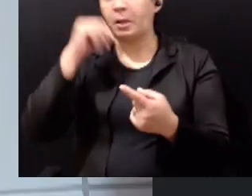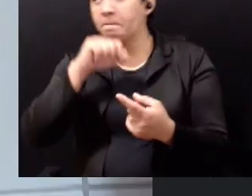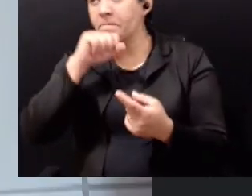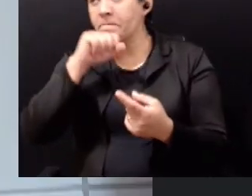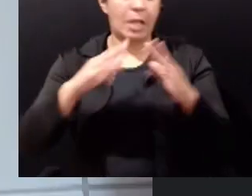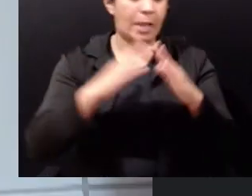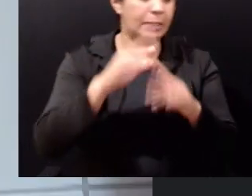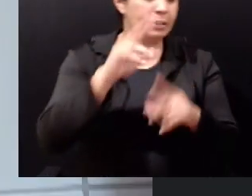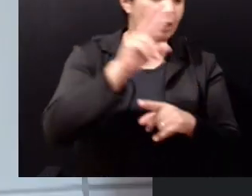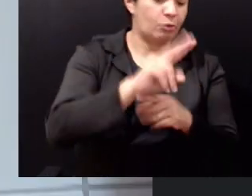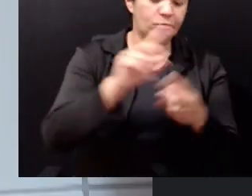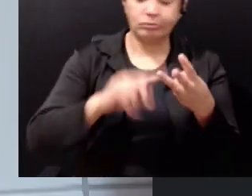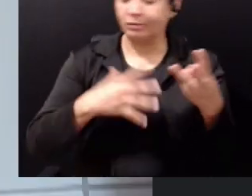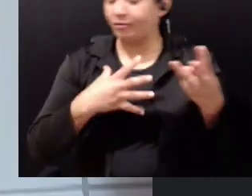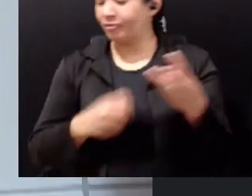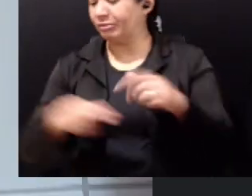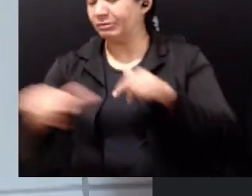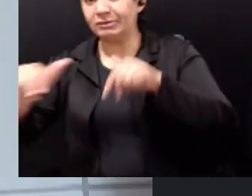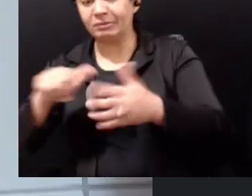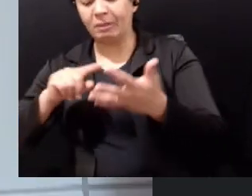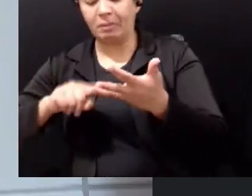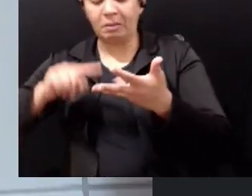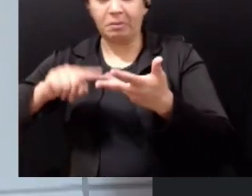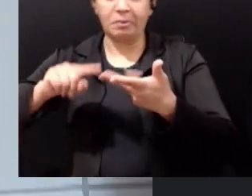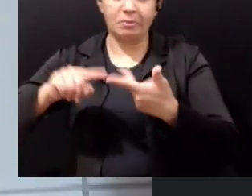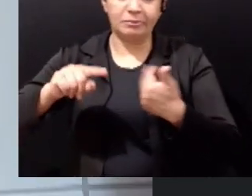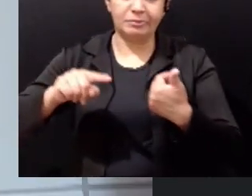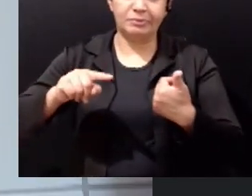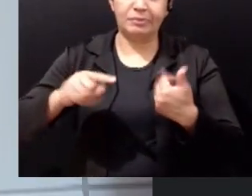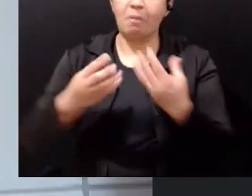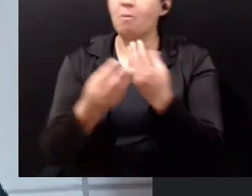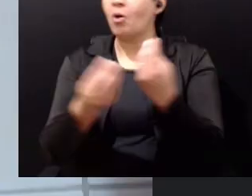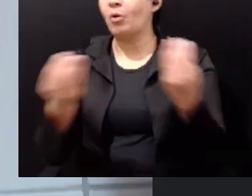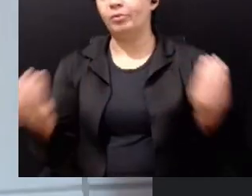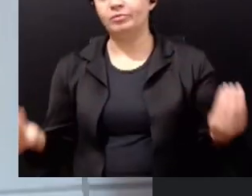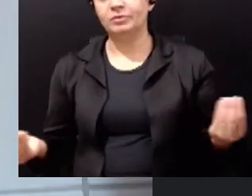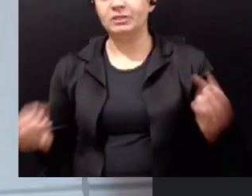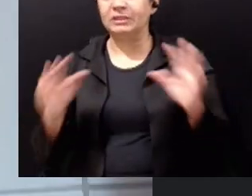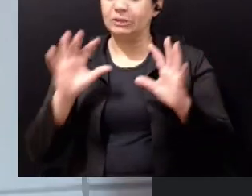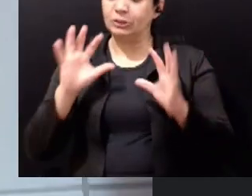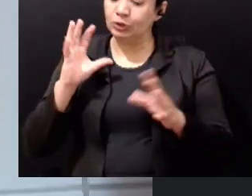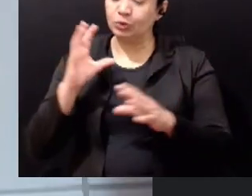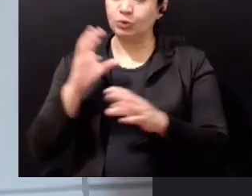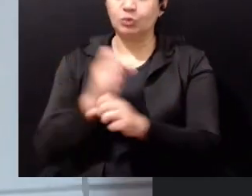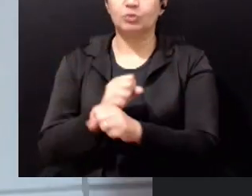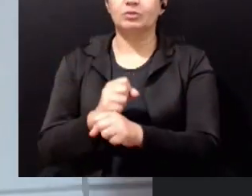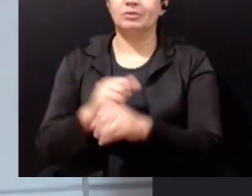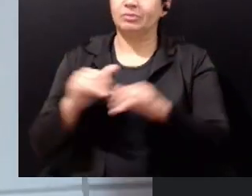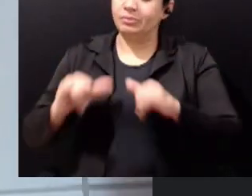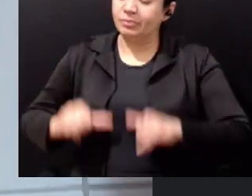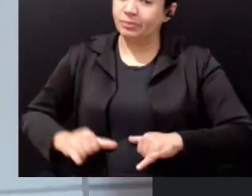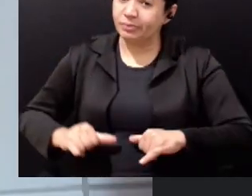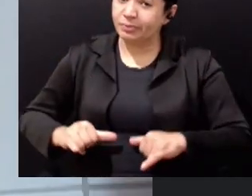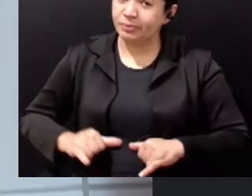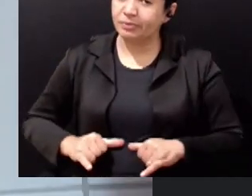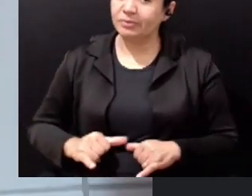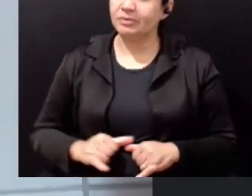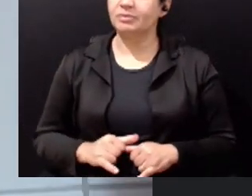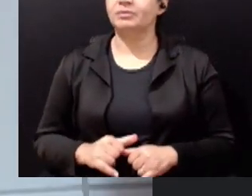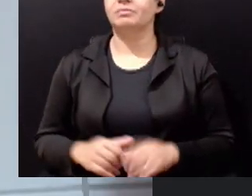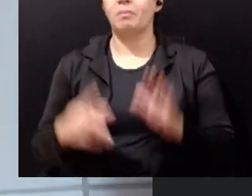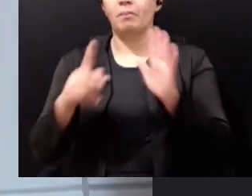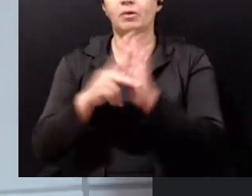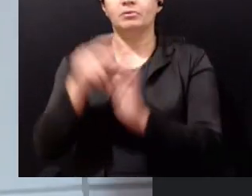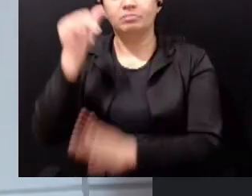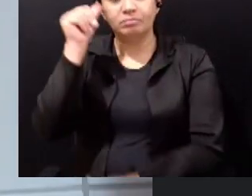dos filhos, trabalha fora, né? Jornada dupla, assim, né? Então, isso tudo traz um sofrimento grande para a mulher, né?